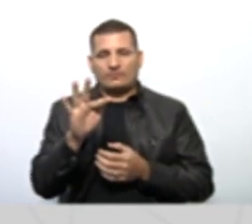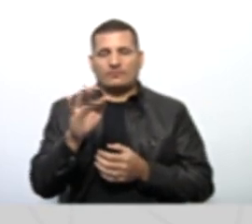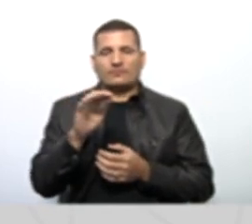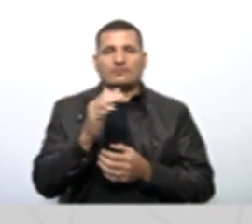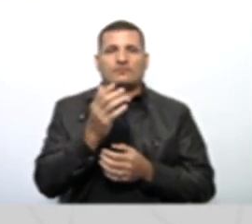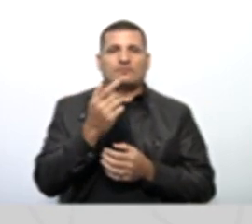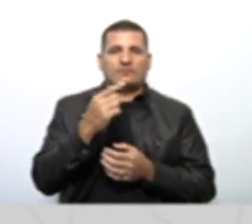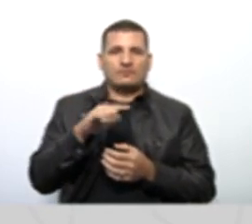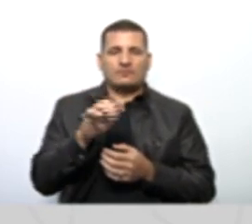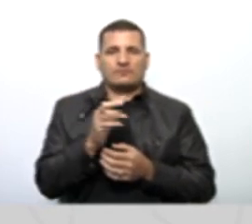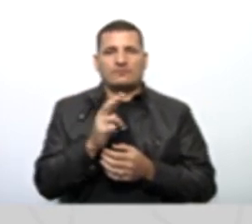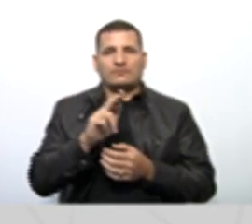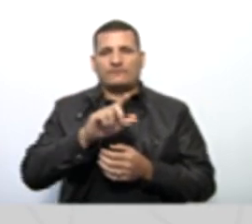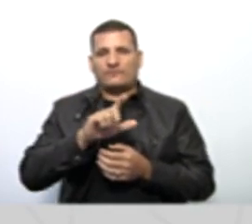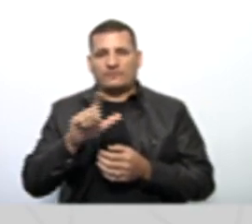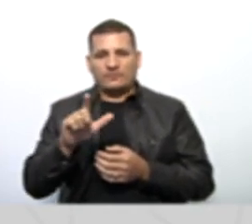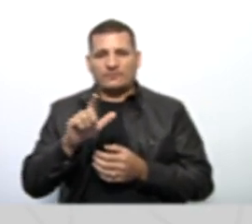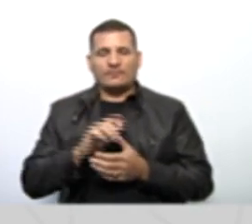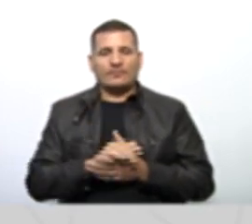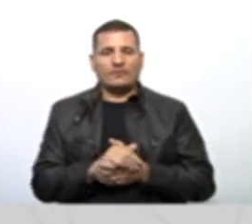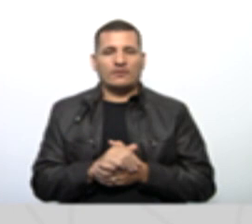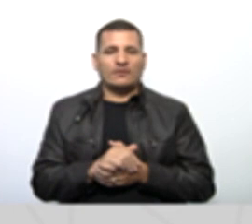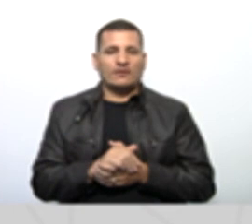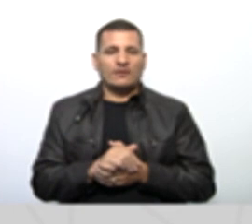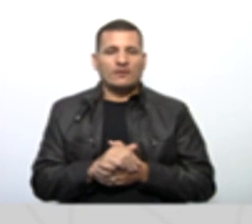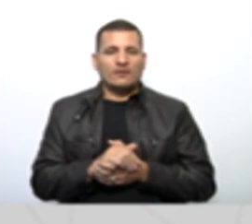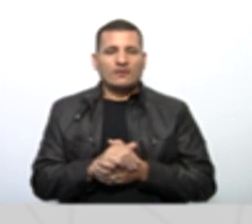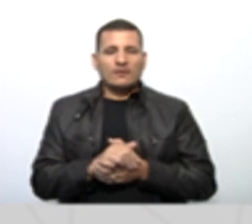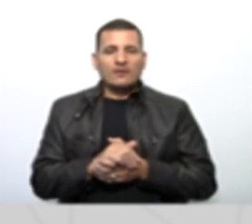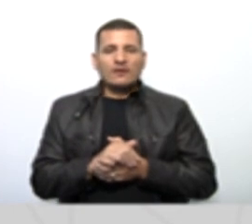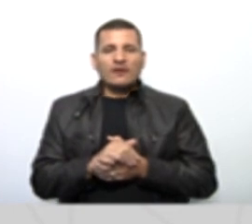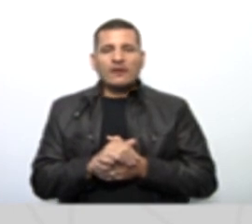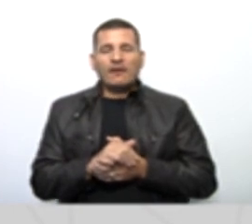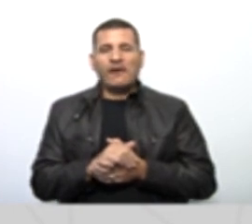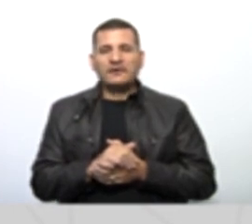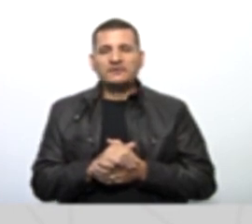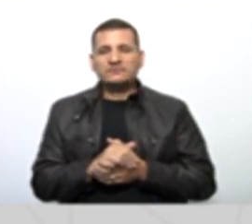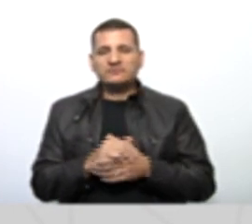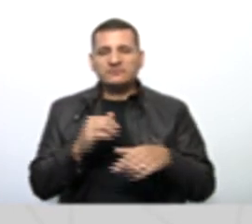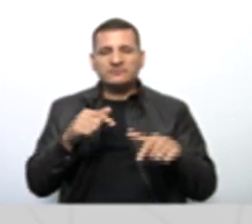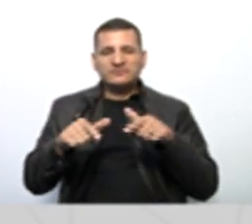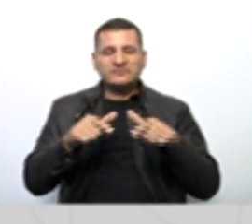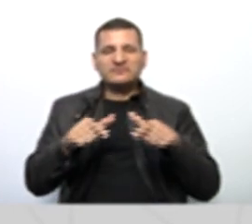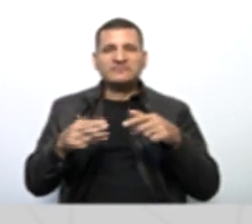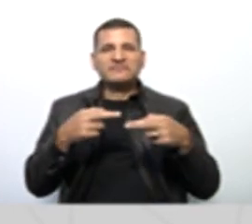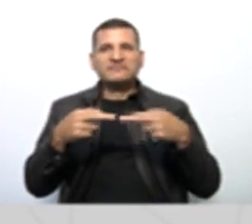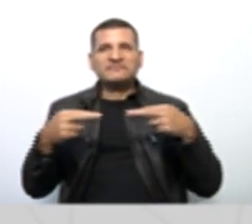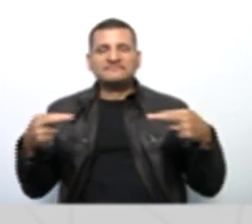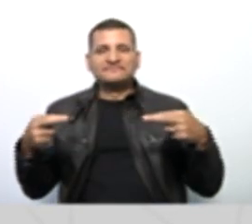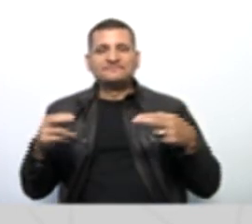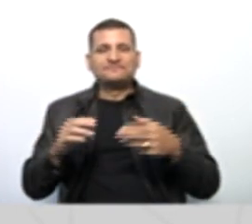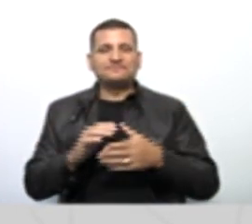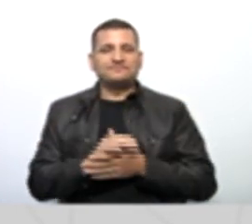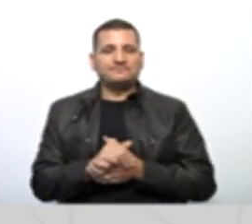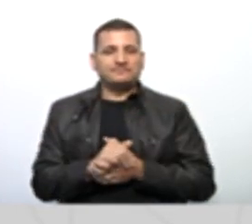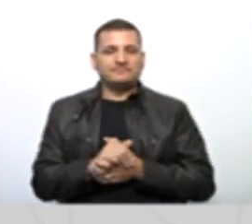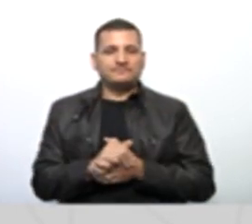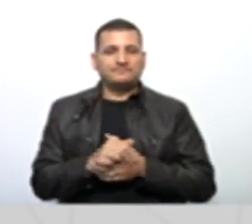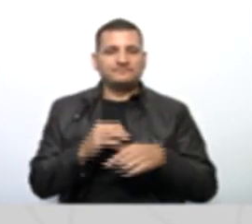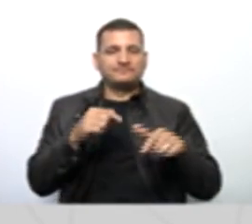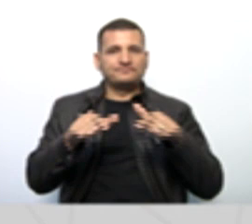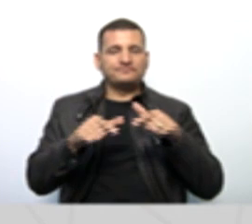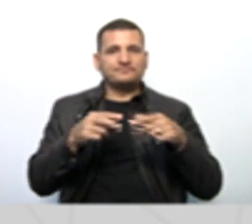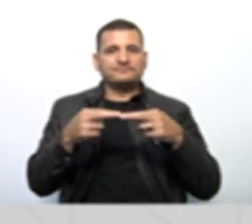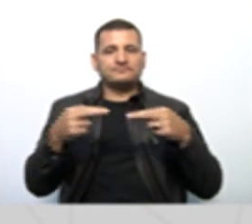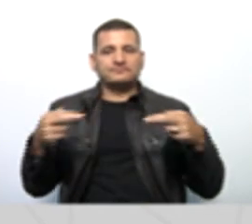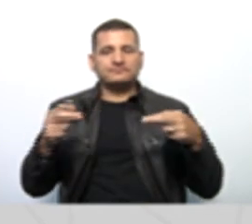na questão de transmissão de dados é isso que estão de serviço de rede pessoal um serviço de rede